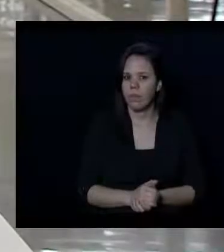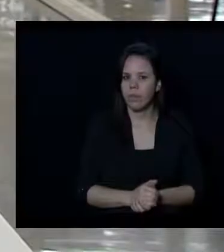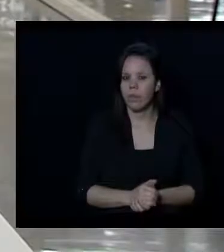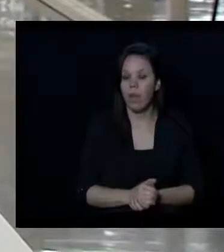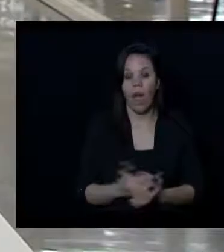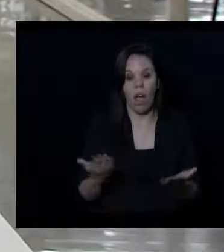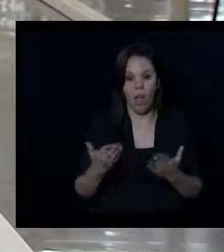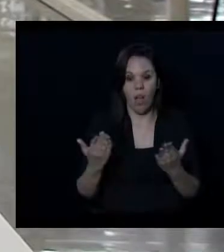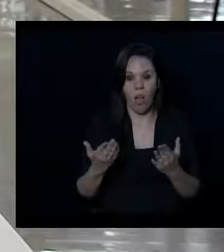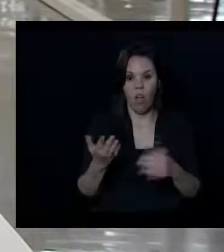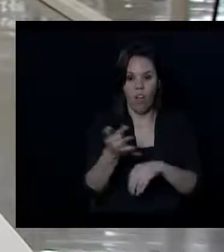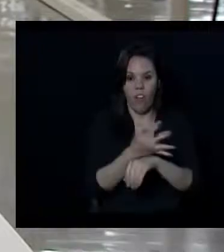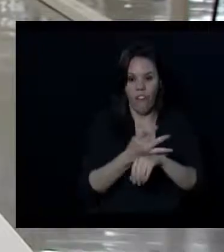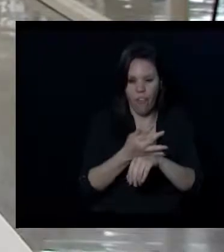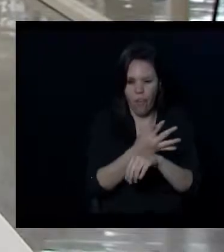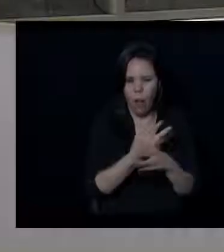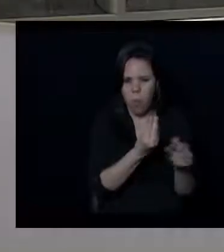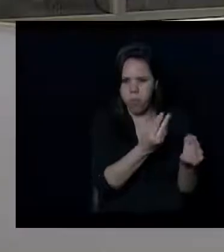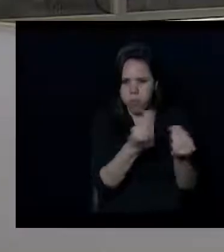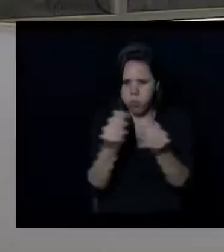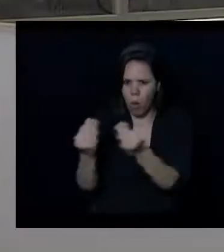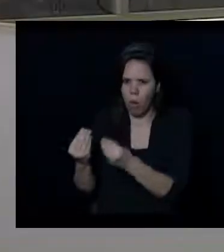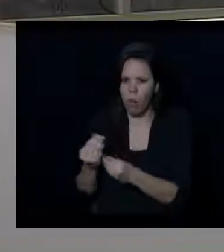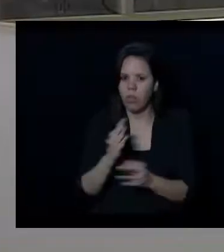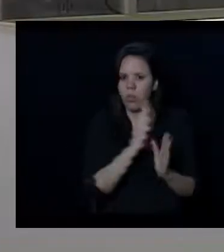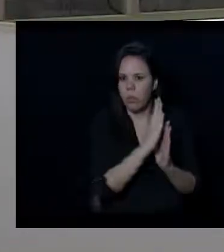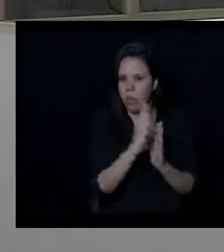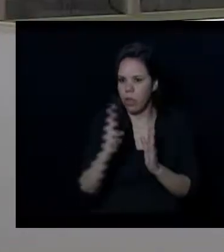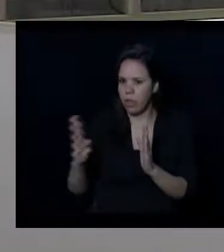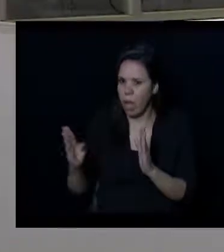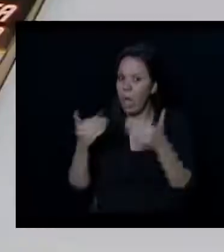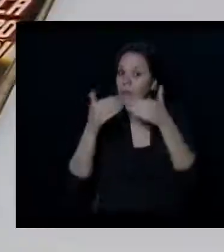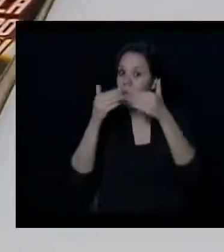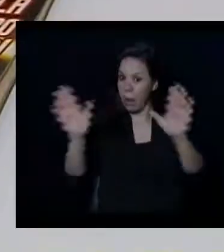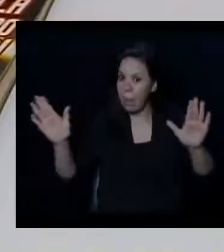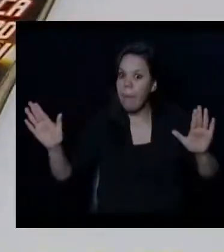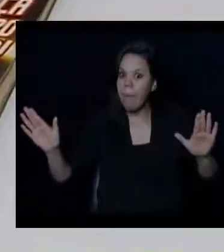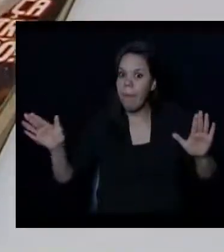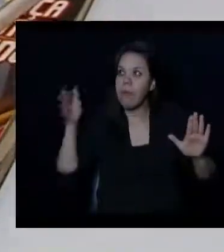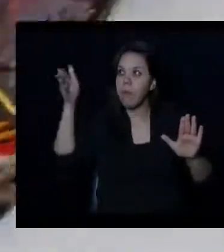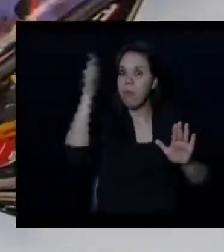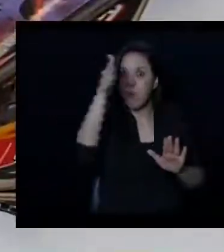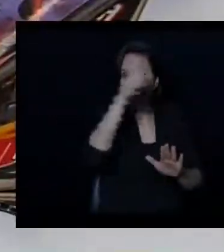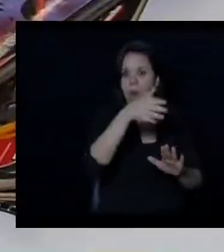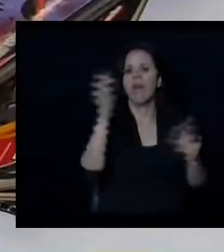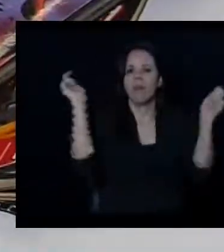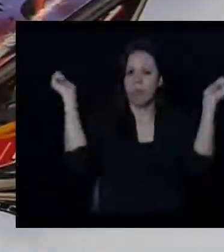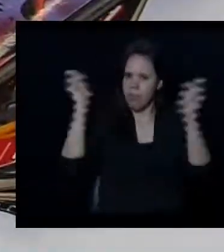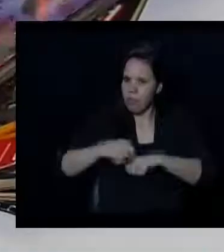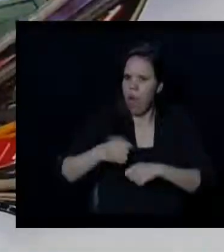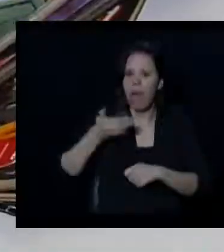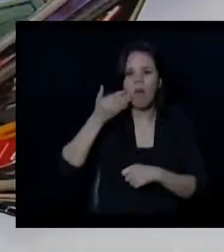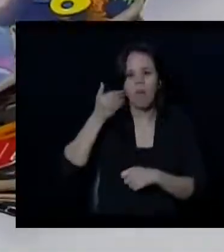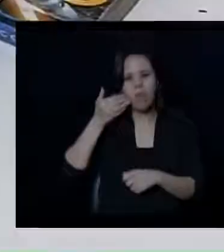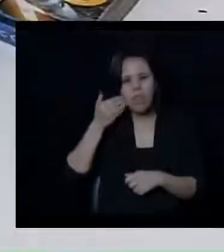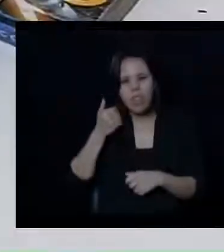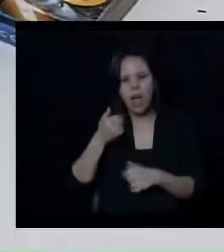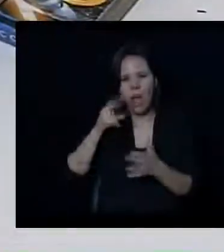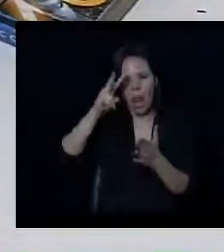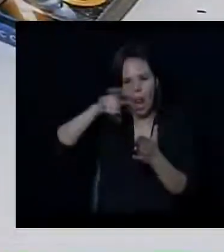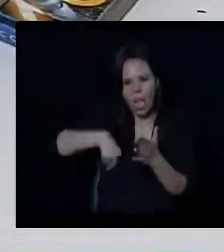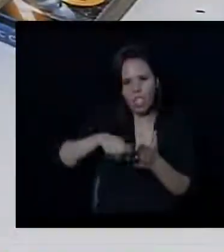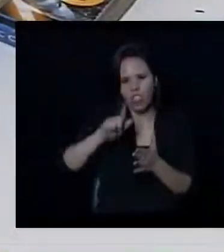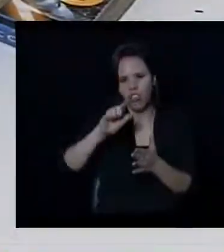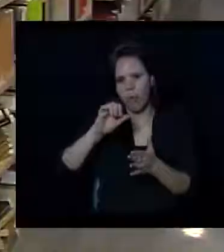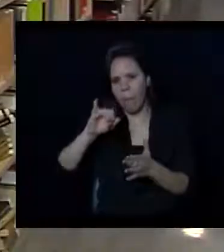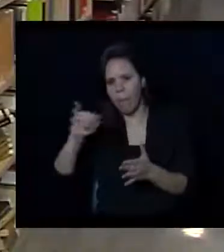Nestas férias, muitas bibliotecas ficam de portas abertas. Dá para se divertir bastante com gibis,